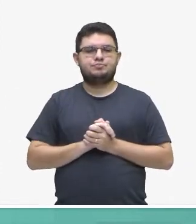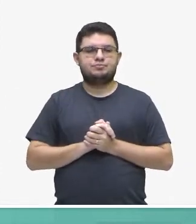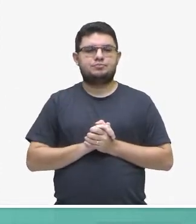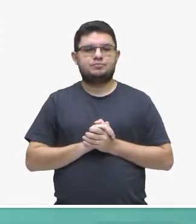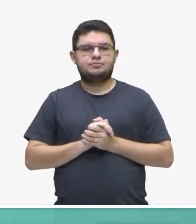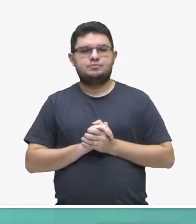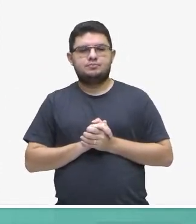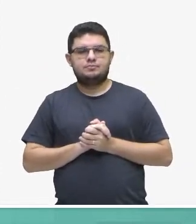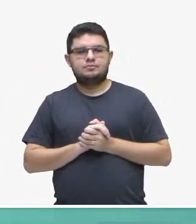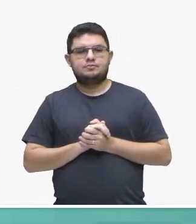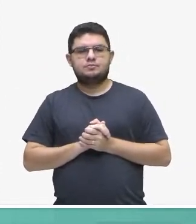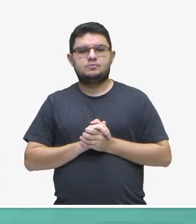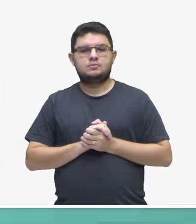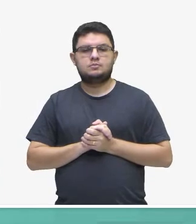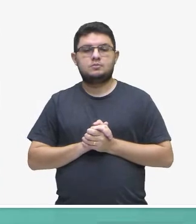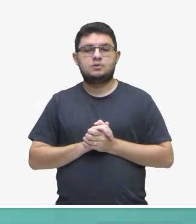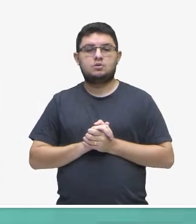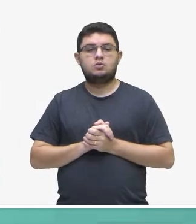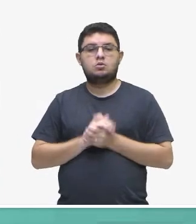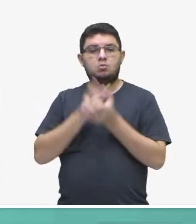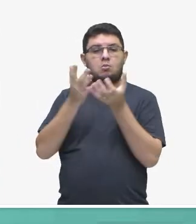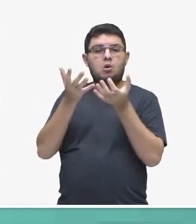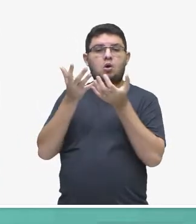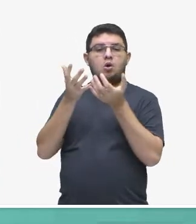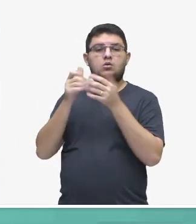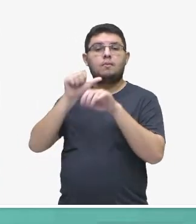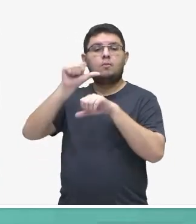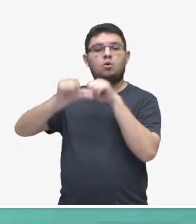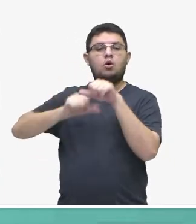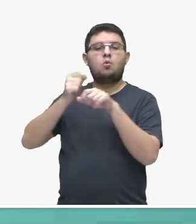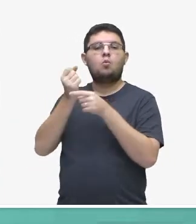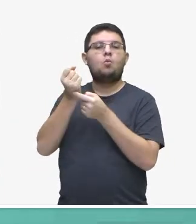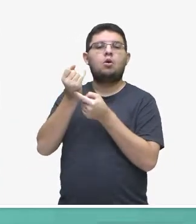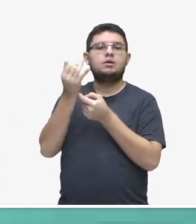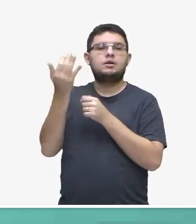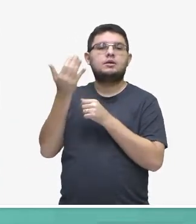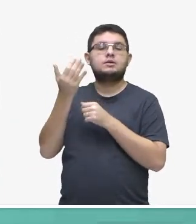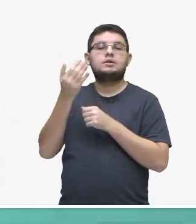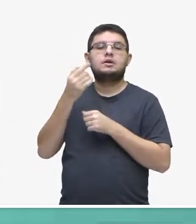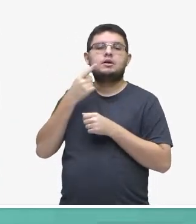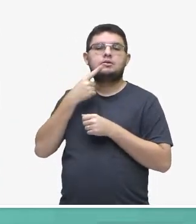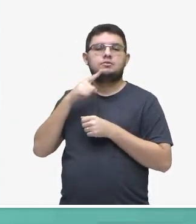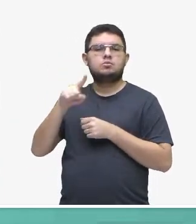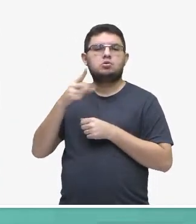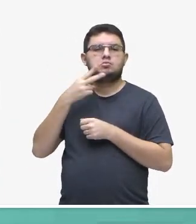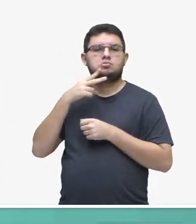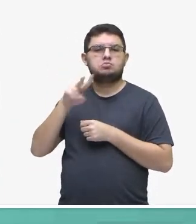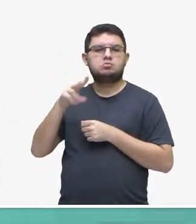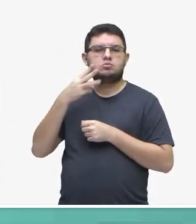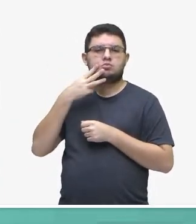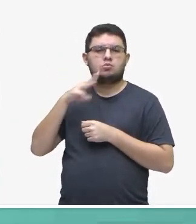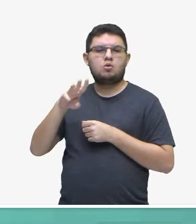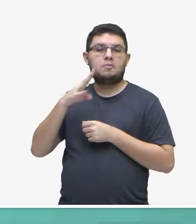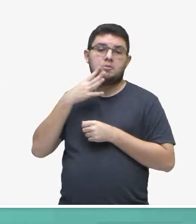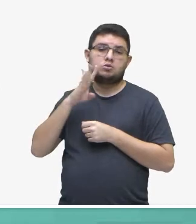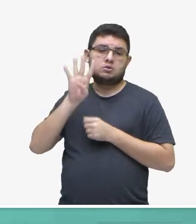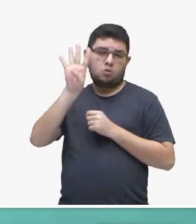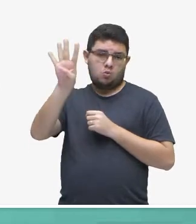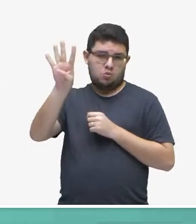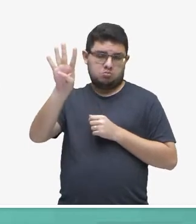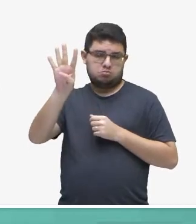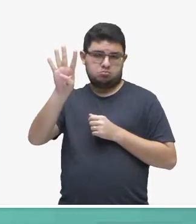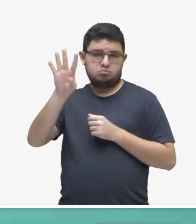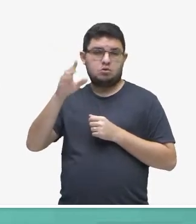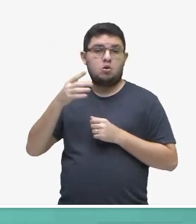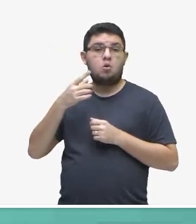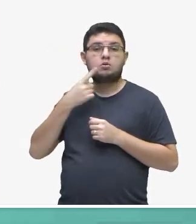3 semanas. Eu poderia mudar ali a quantidade de semanas, né, onde tem o numeral 3 por 4, 5, né? E